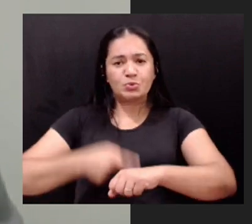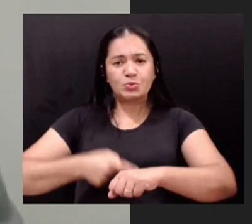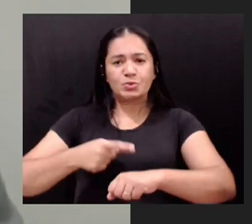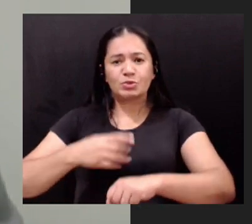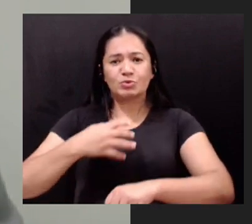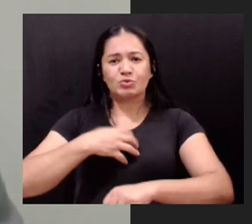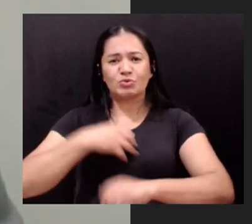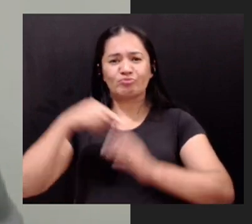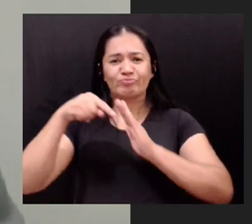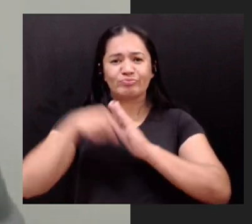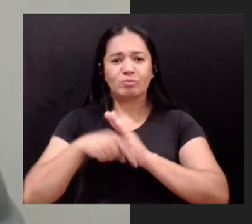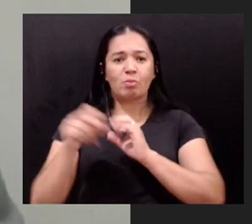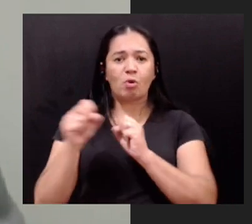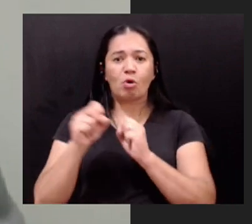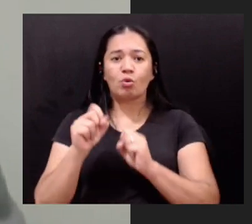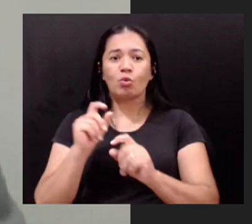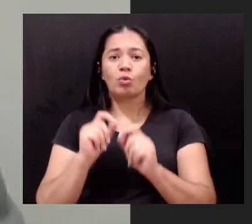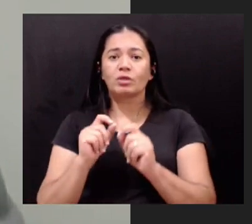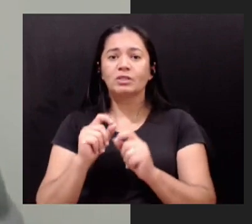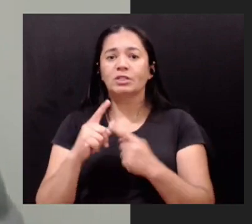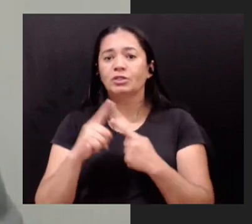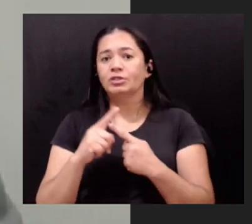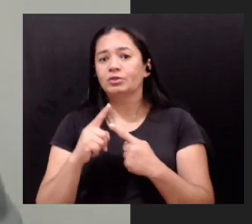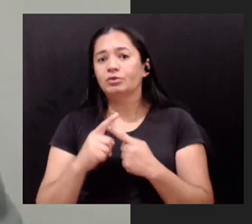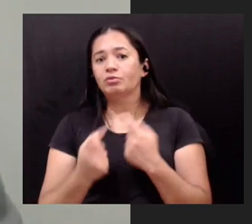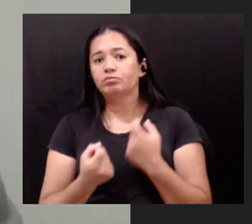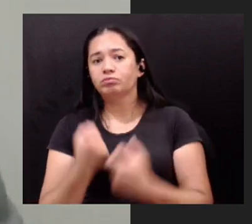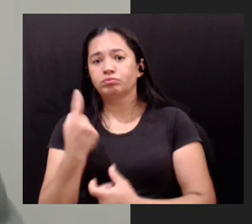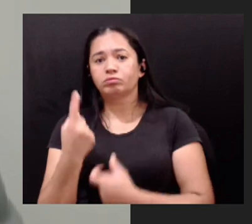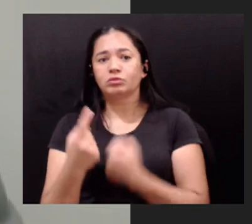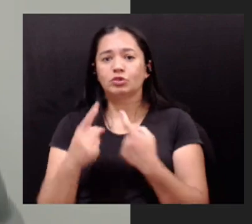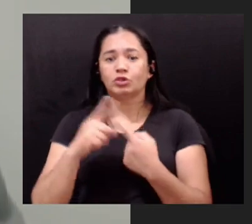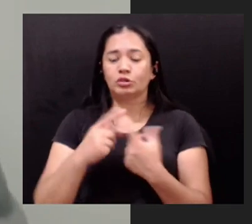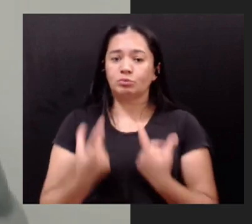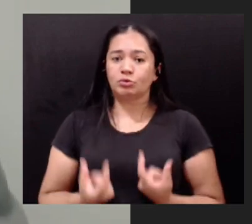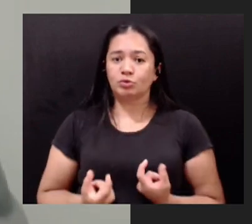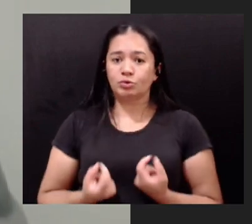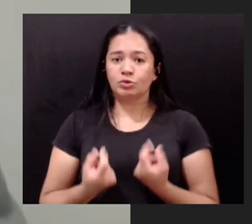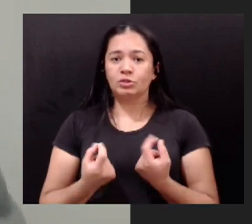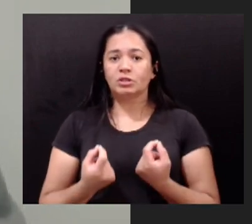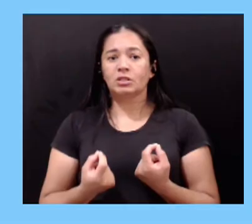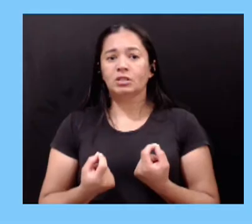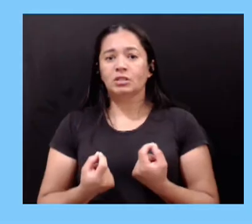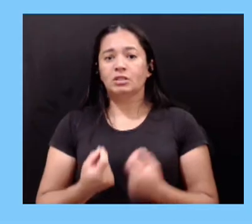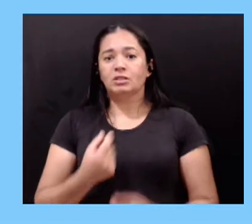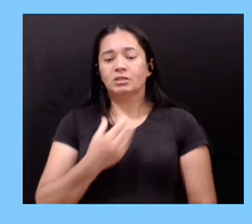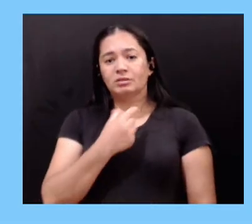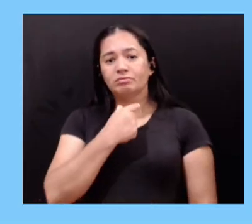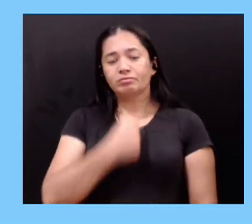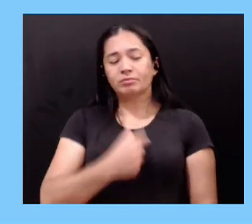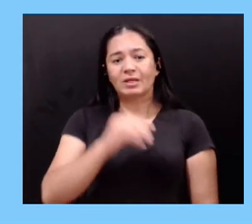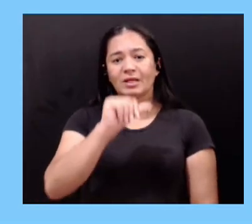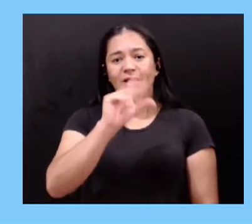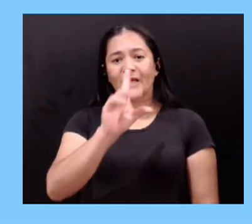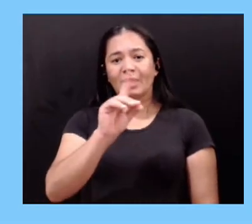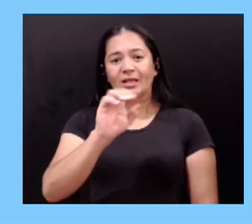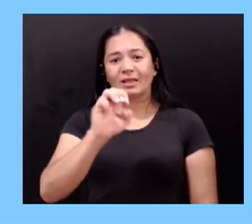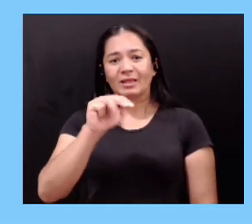a alguns tipos de cânceres, né? Como o adenocarcinoma, mesmo adenocarcinoma